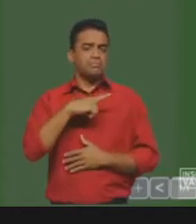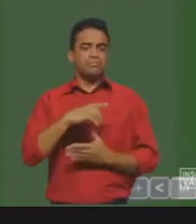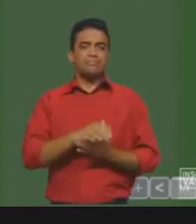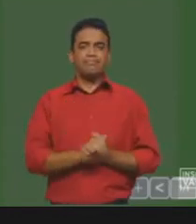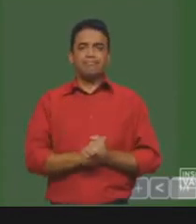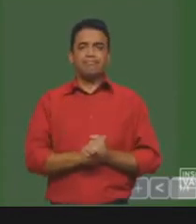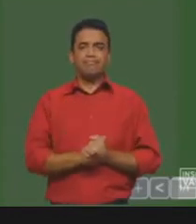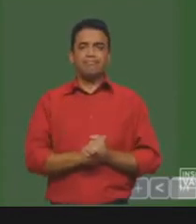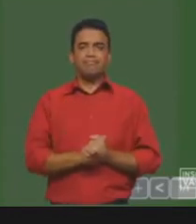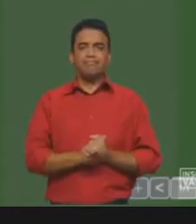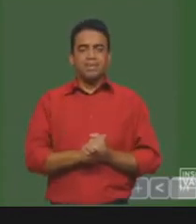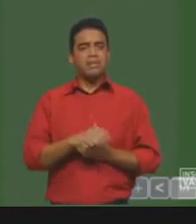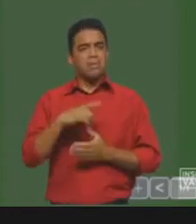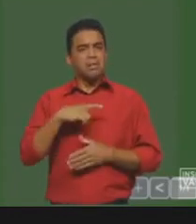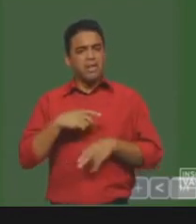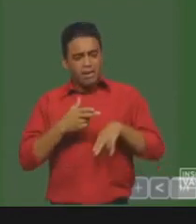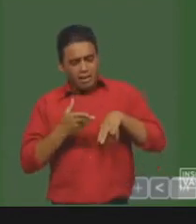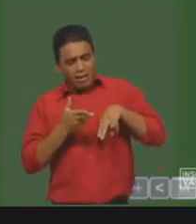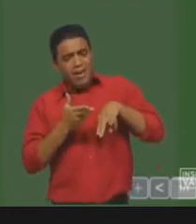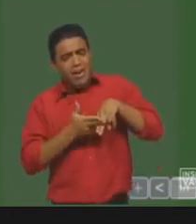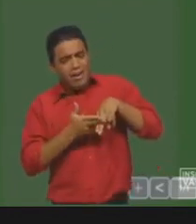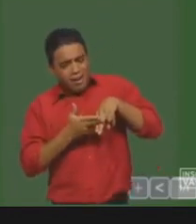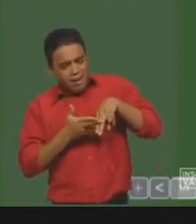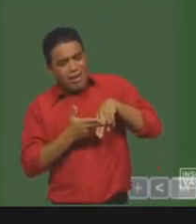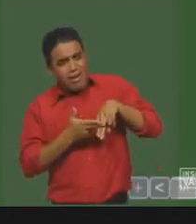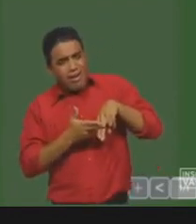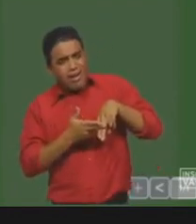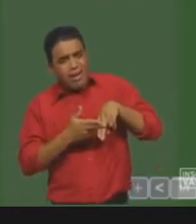Você tem bermudas.